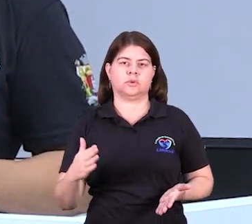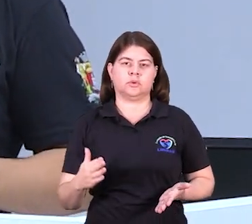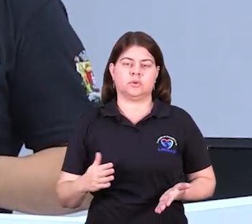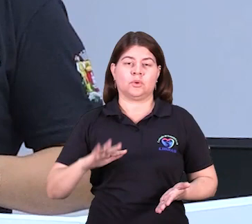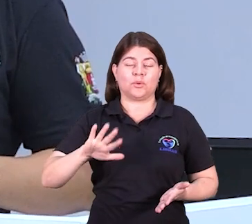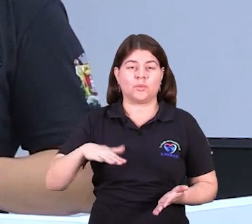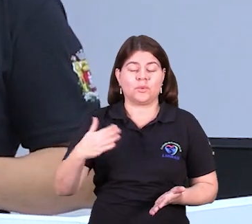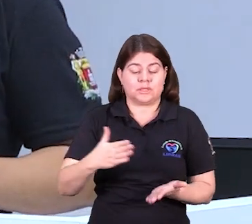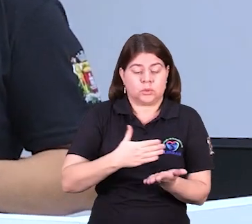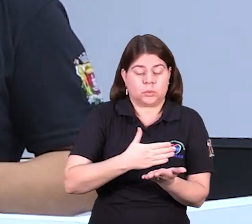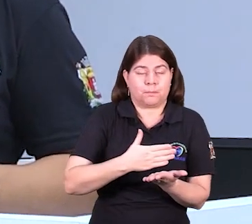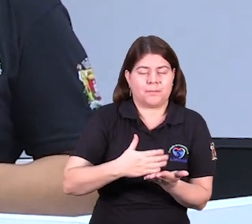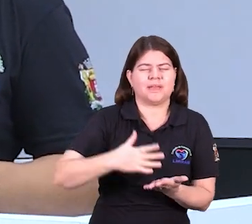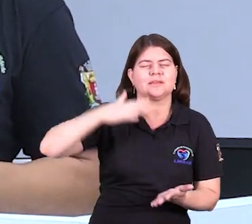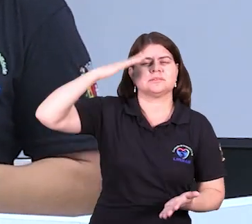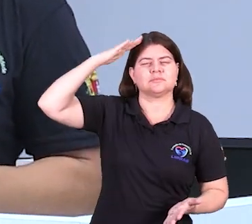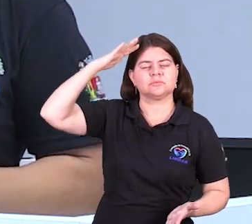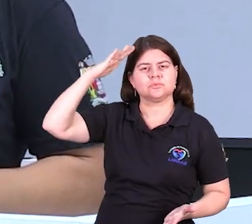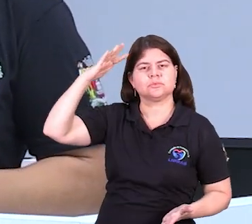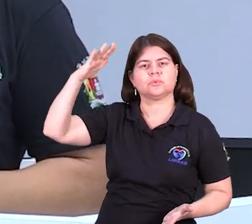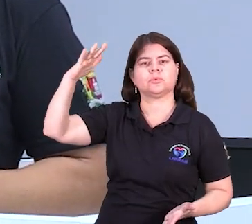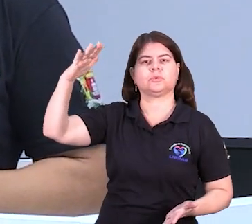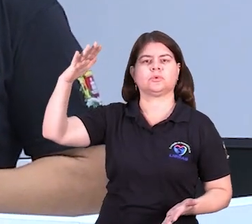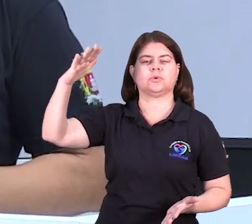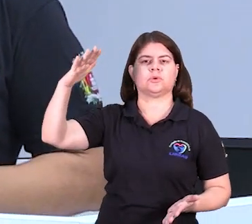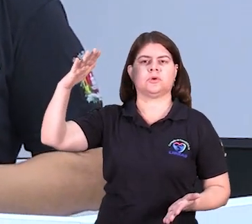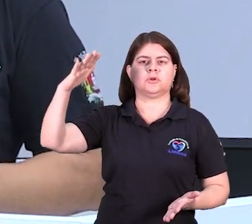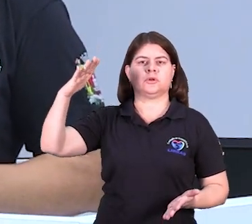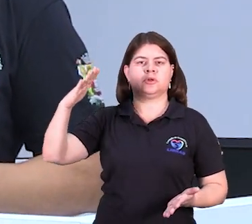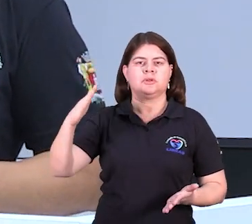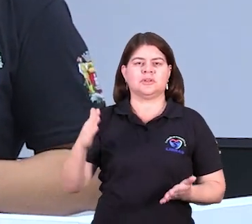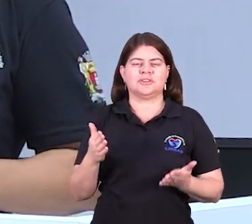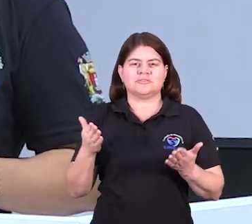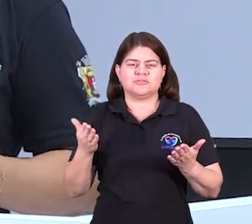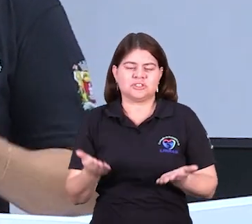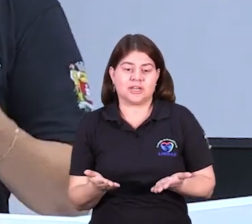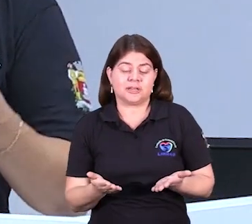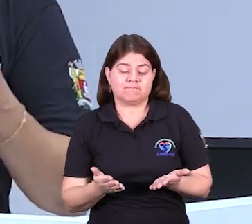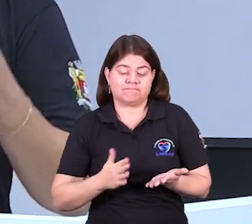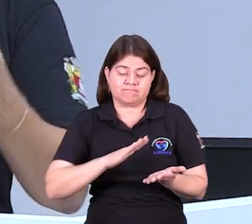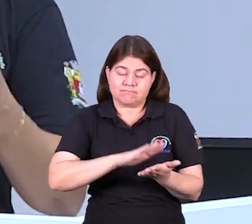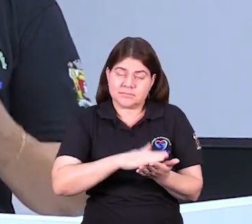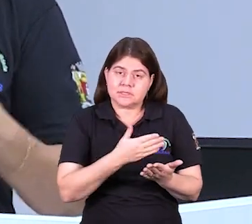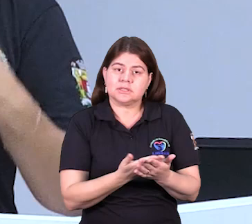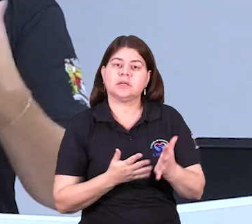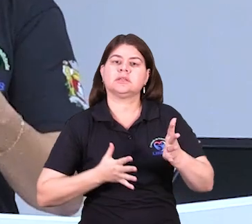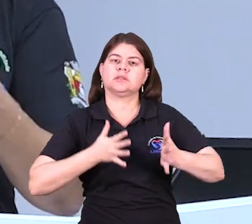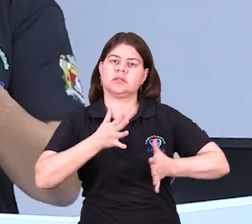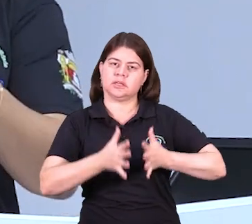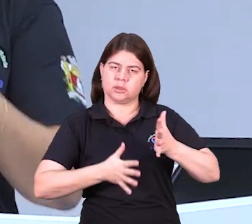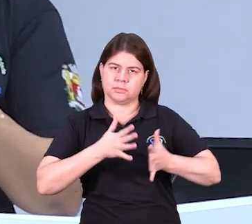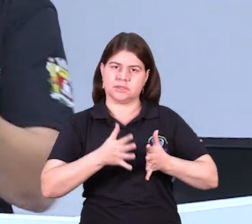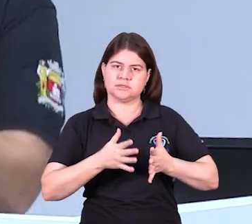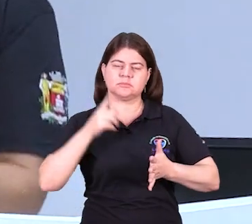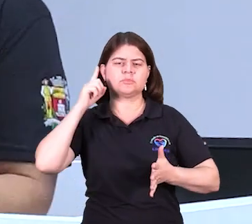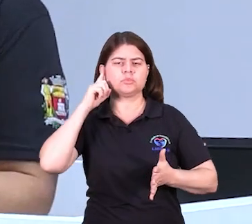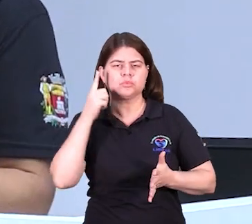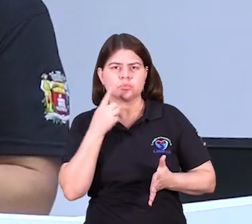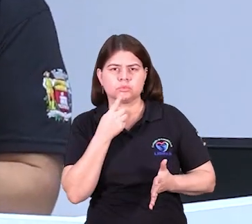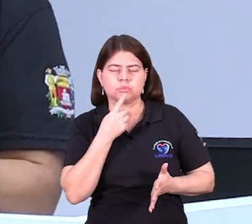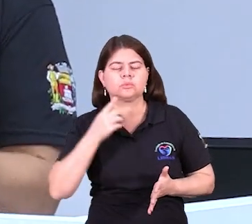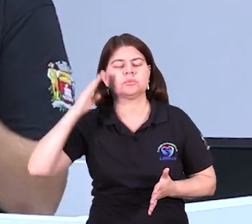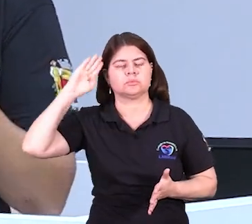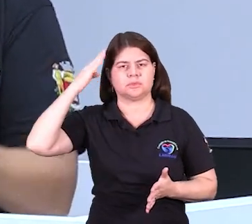Quando a gente fala, começa aqui, o sonho intenso, a gente já está fazendo essa interpretação para que o